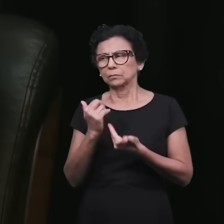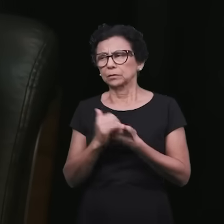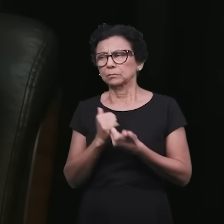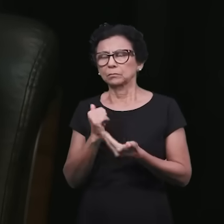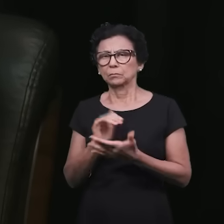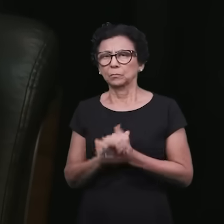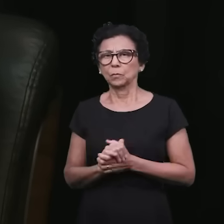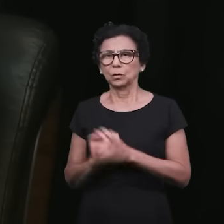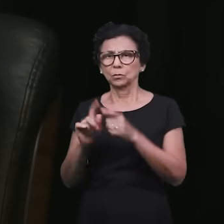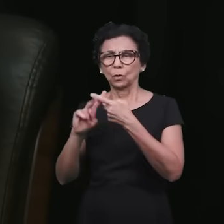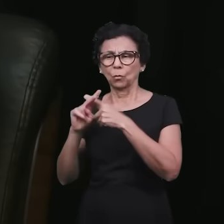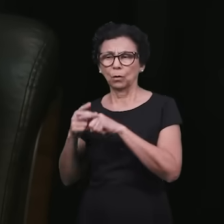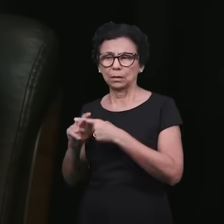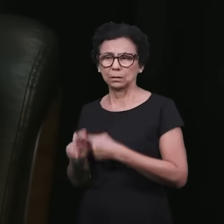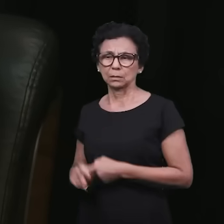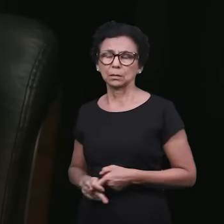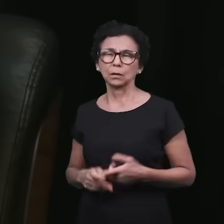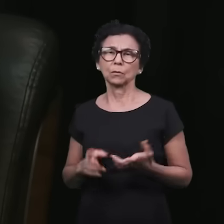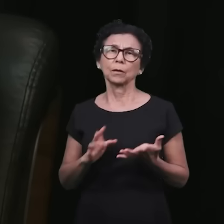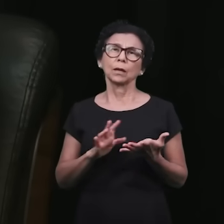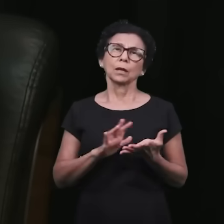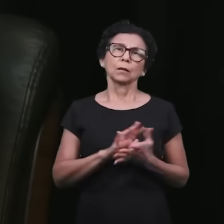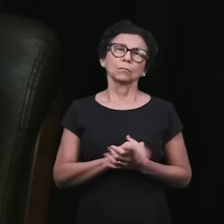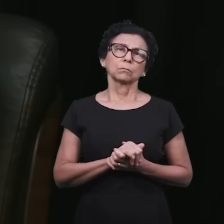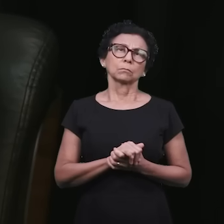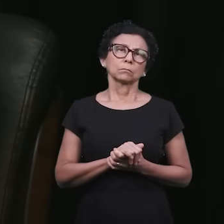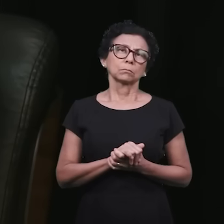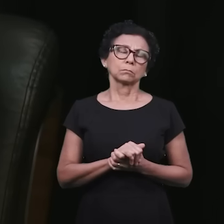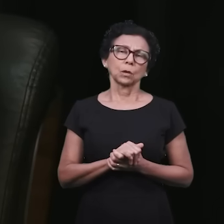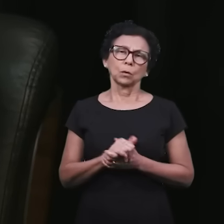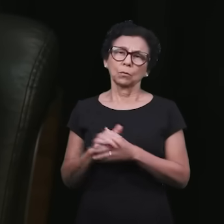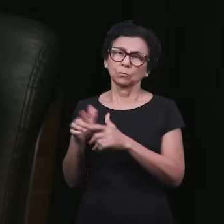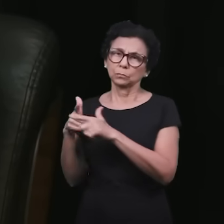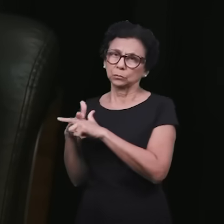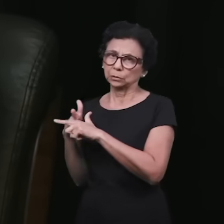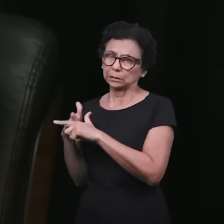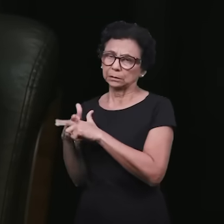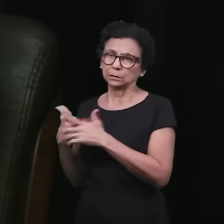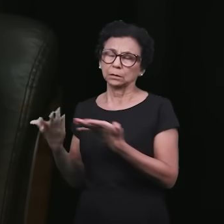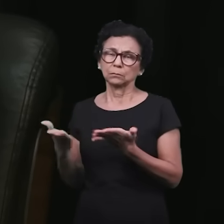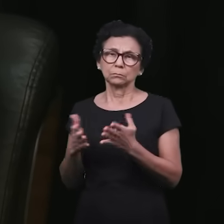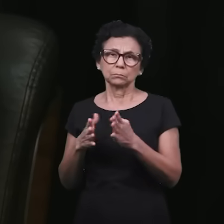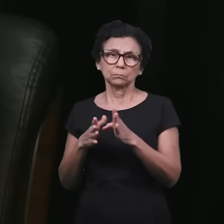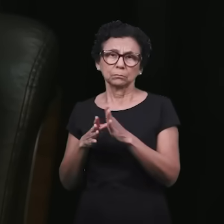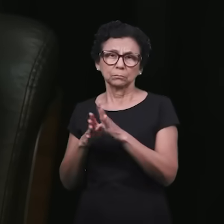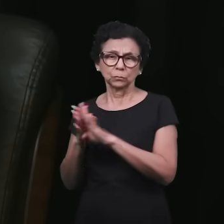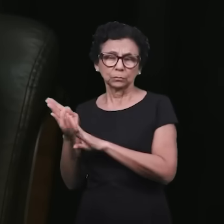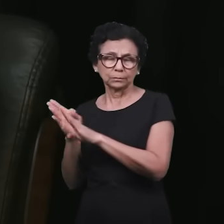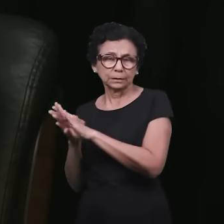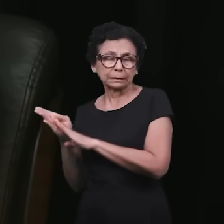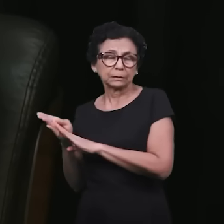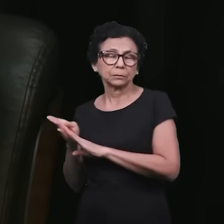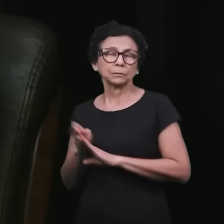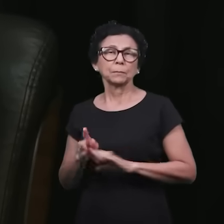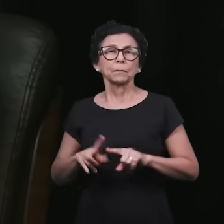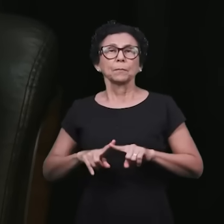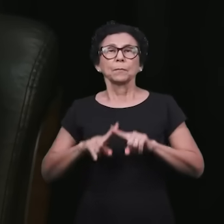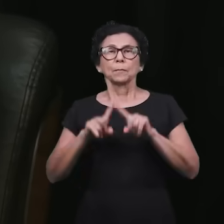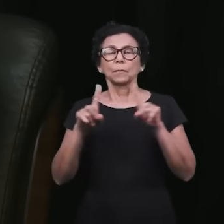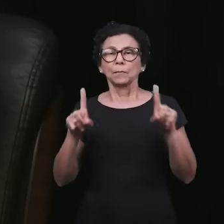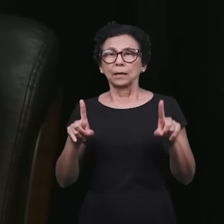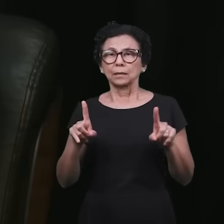disciplina, pode ser uma exortação, uma correção, mas aquilo veio do